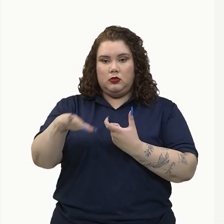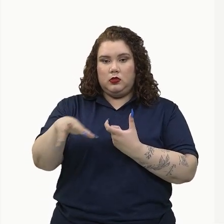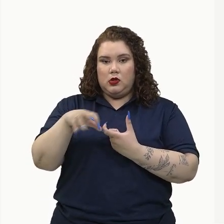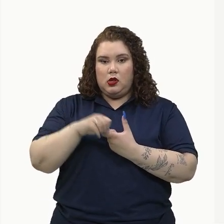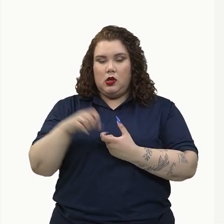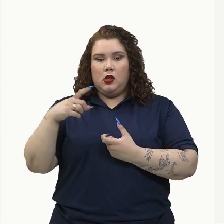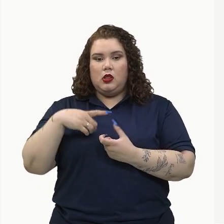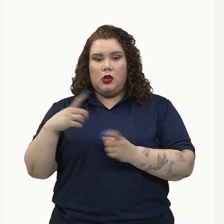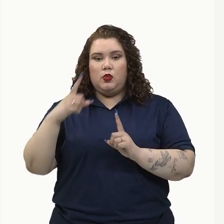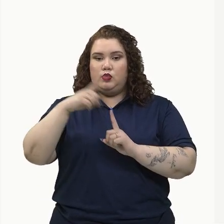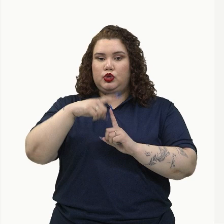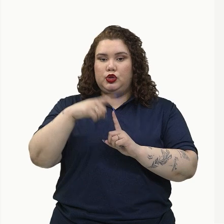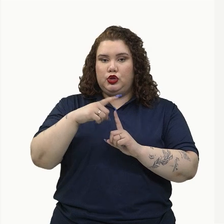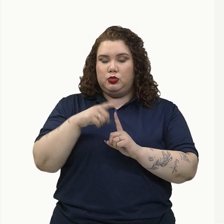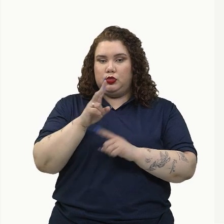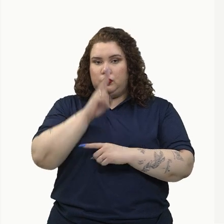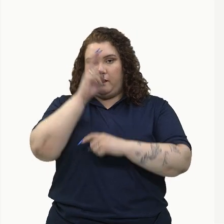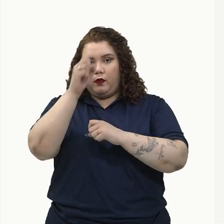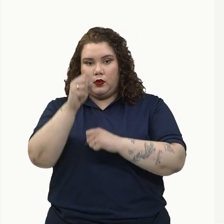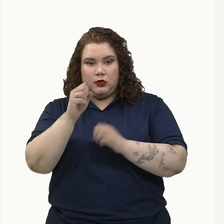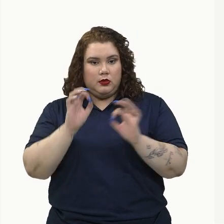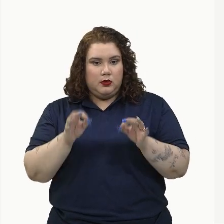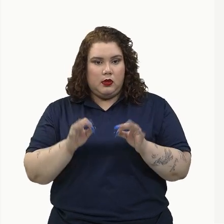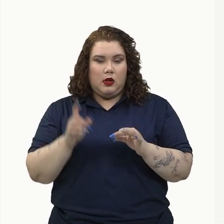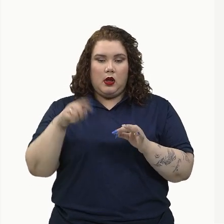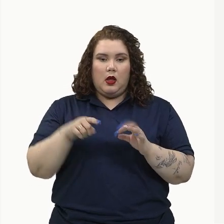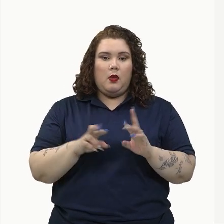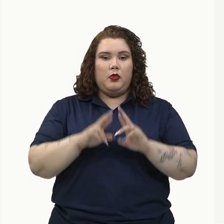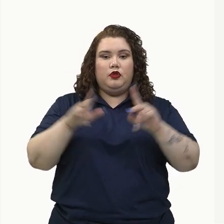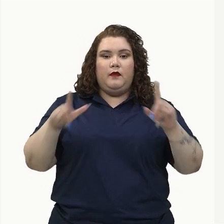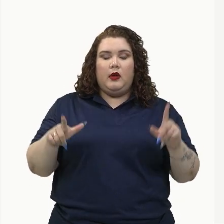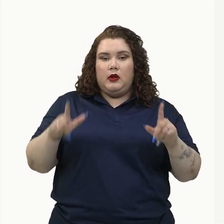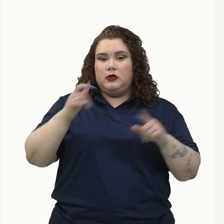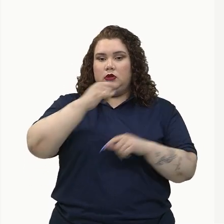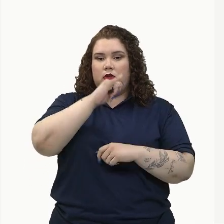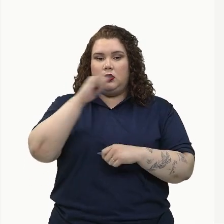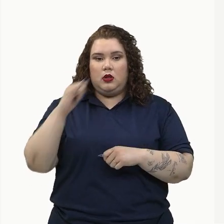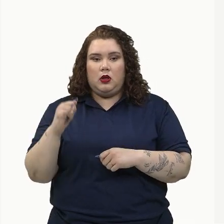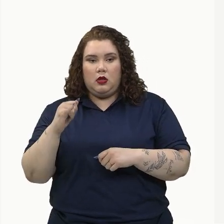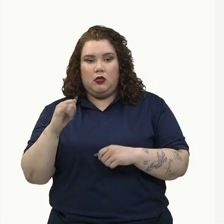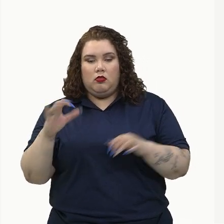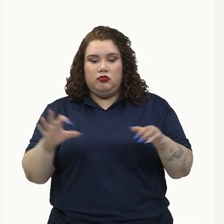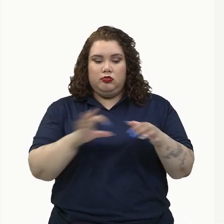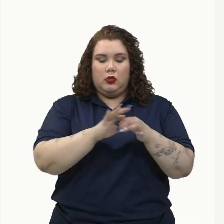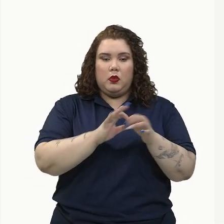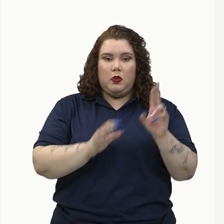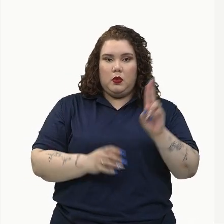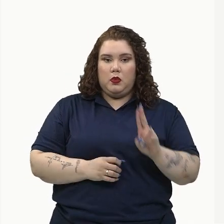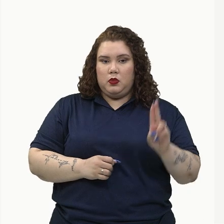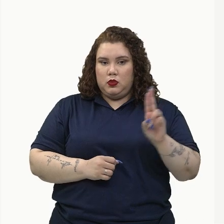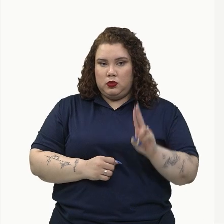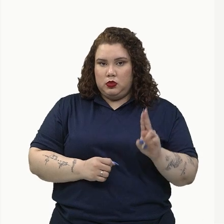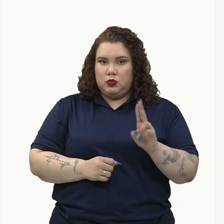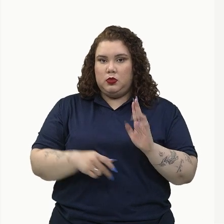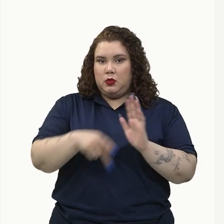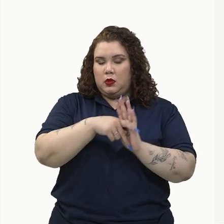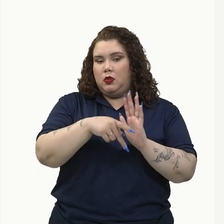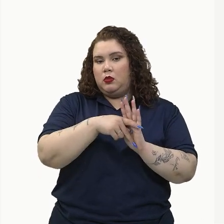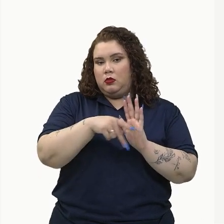força contra a eletromotriz, que é uma diferença de potencial elétrico empregado para o